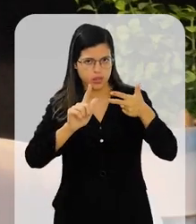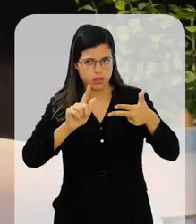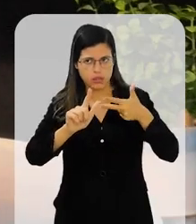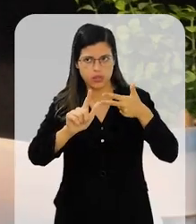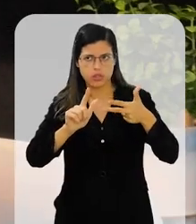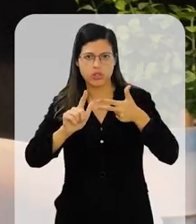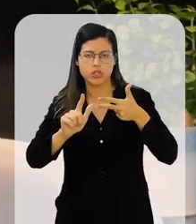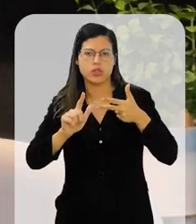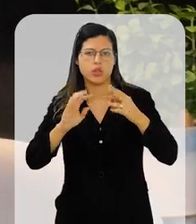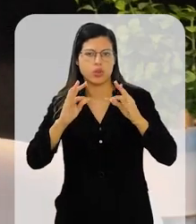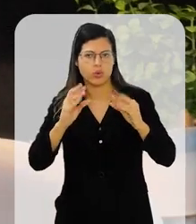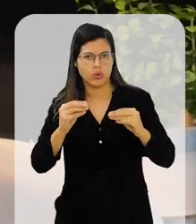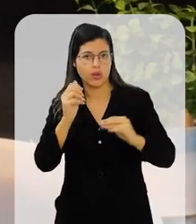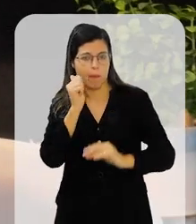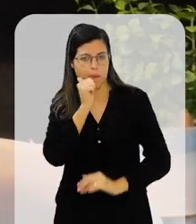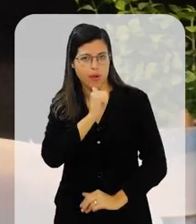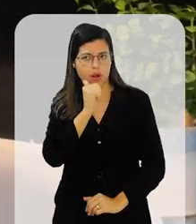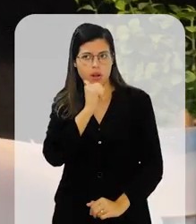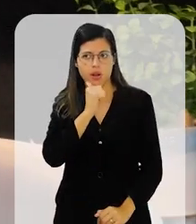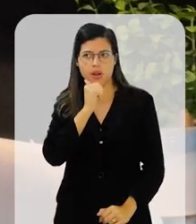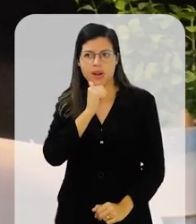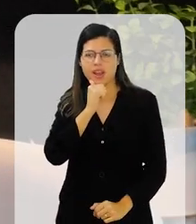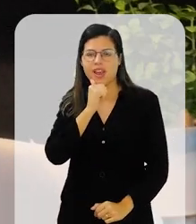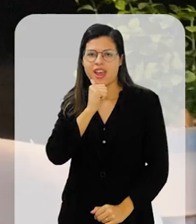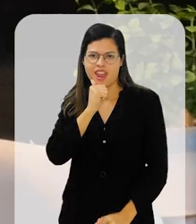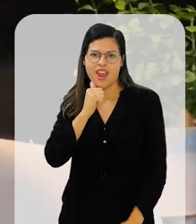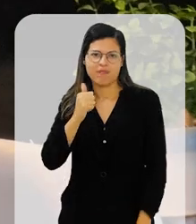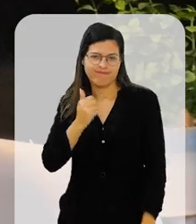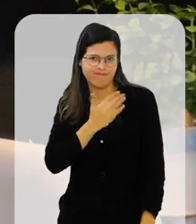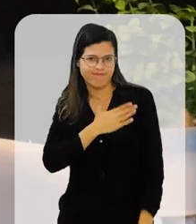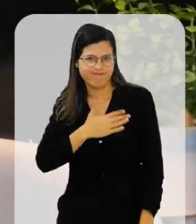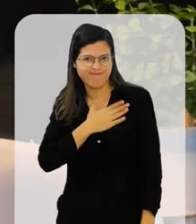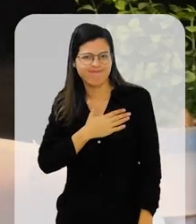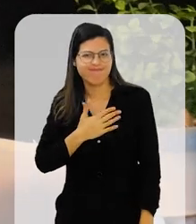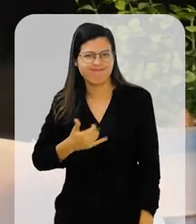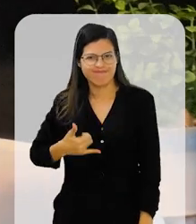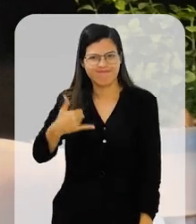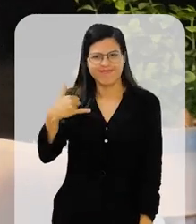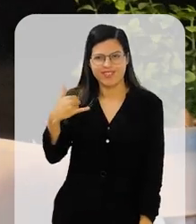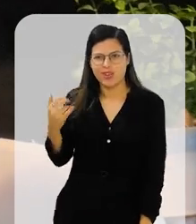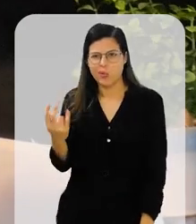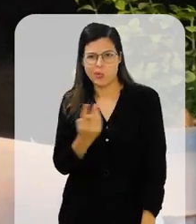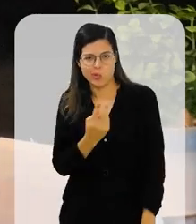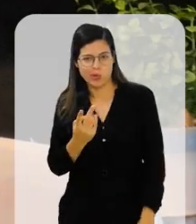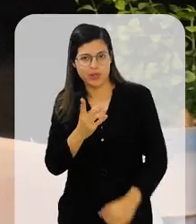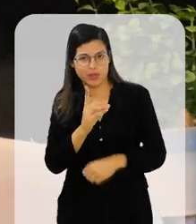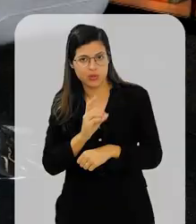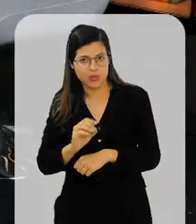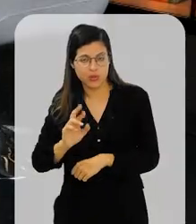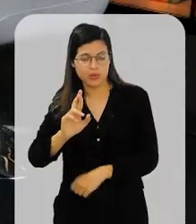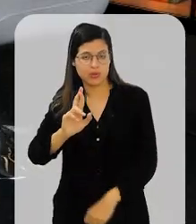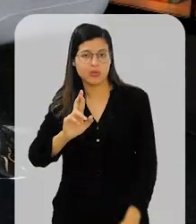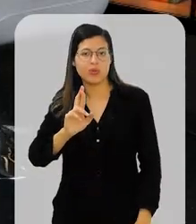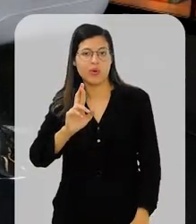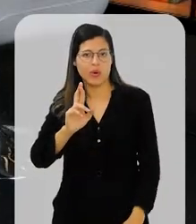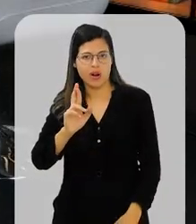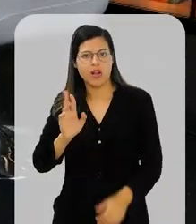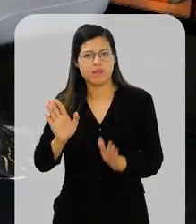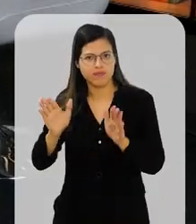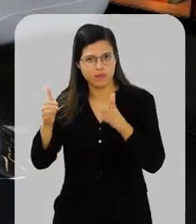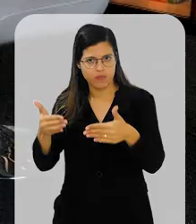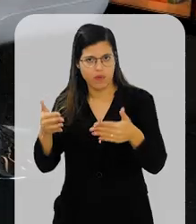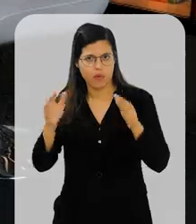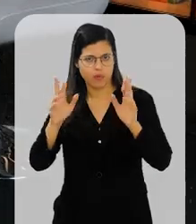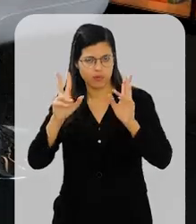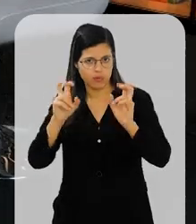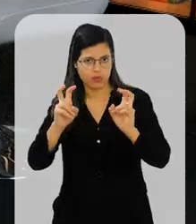programação legislativa, no programa Toda Mulher. Eu converso, tenho a honra de receber duas grandes doutoras,